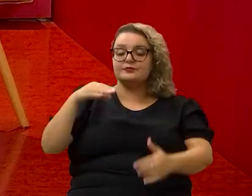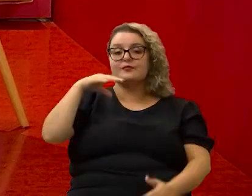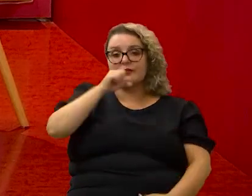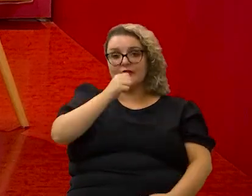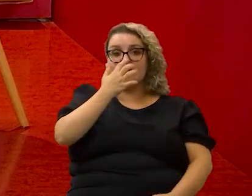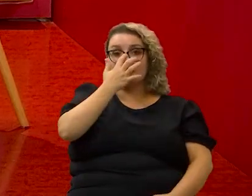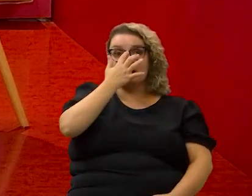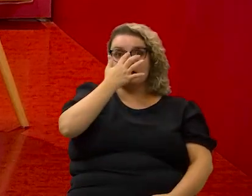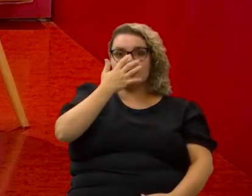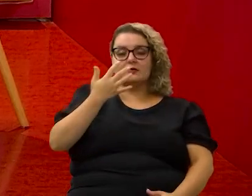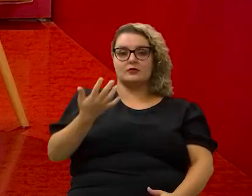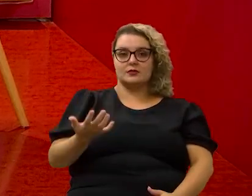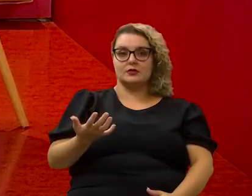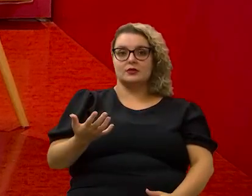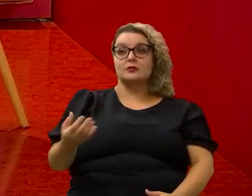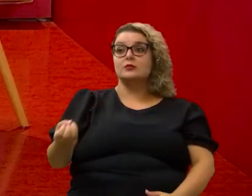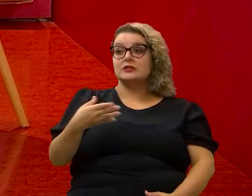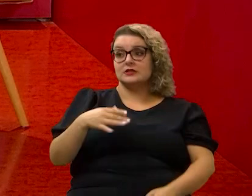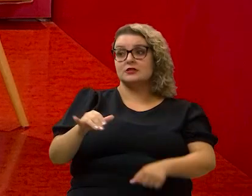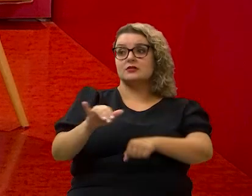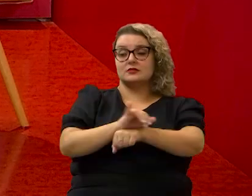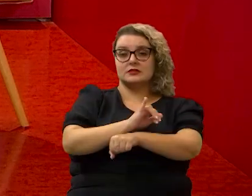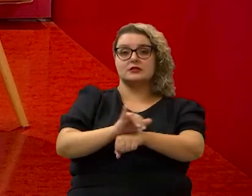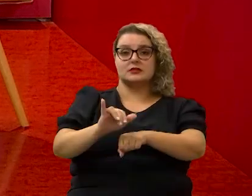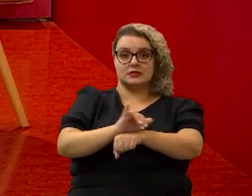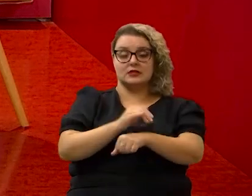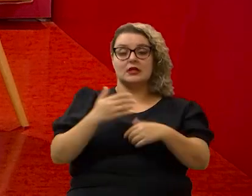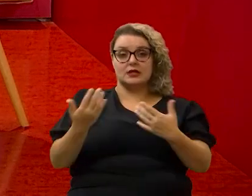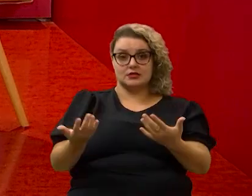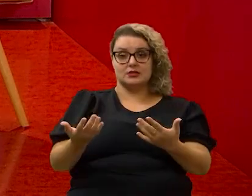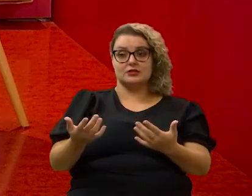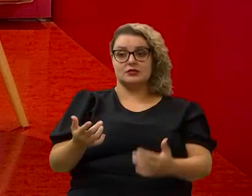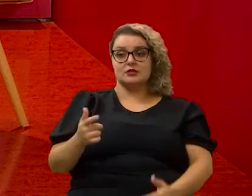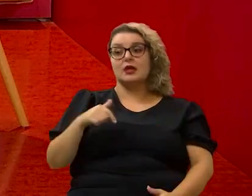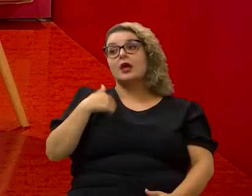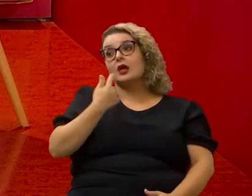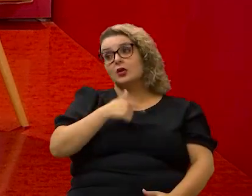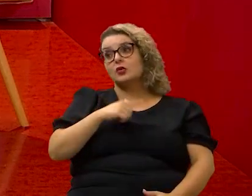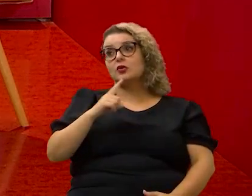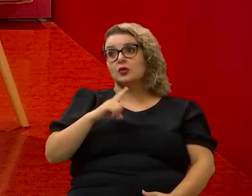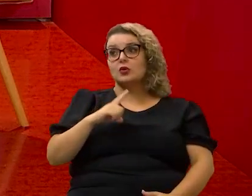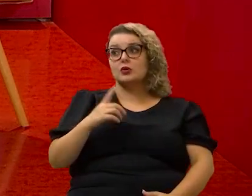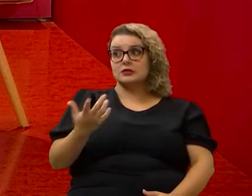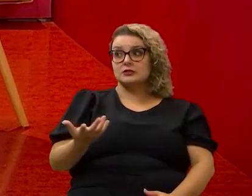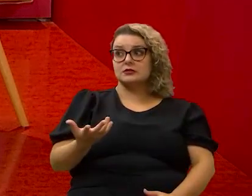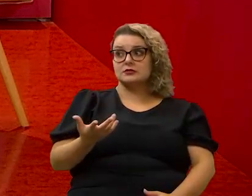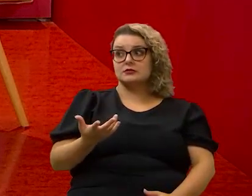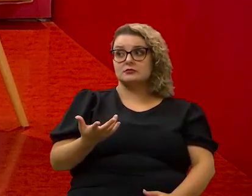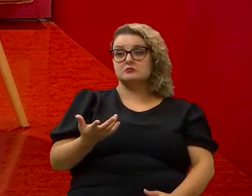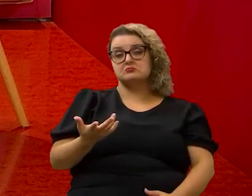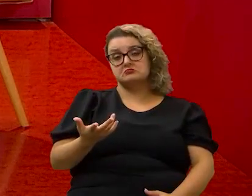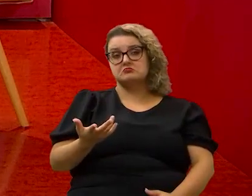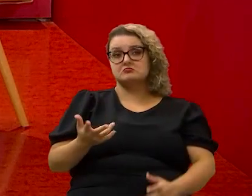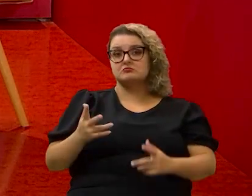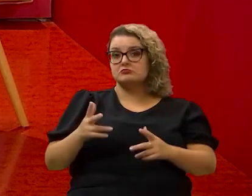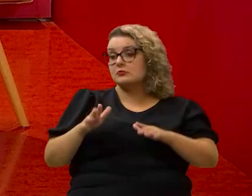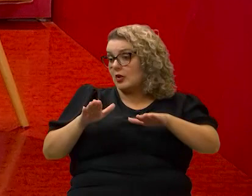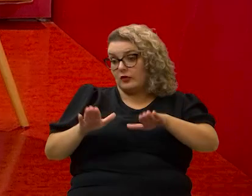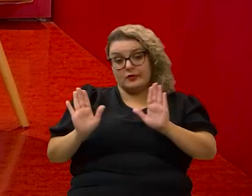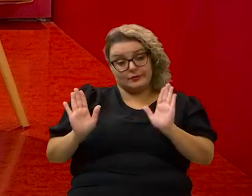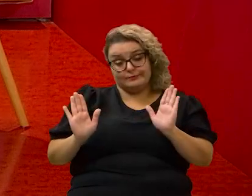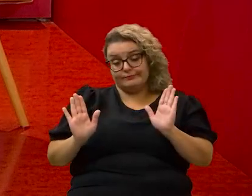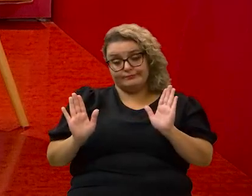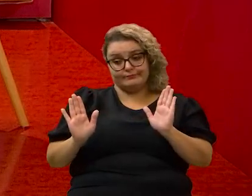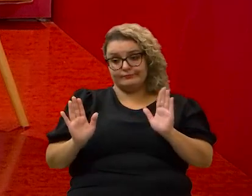muito rápida por essas novas ferramentas. E a gente tem isso como algo que veio para ficar.